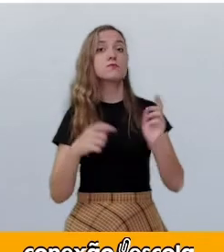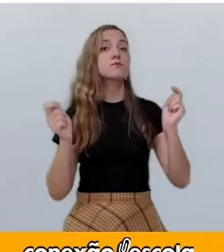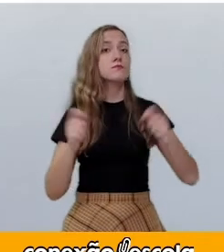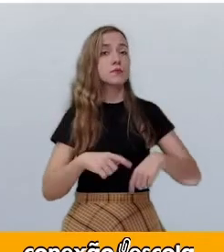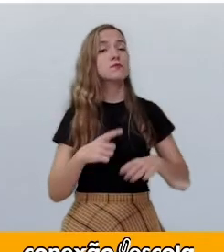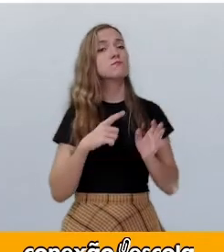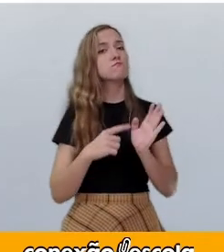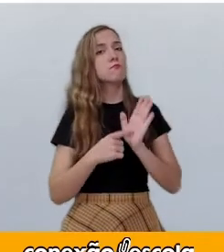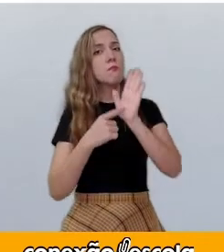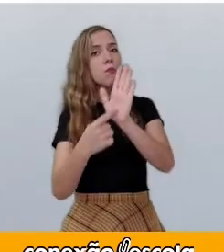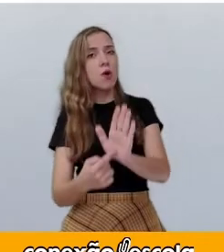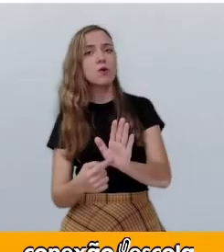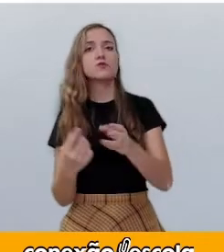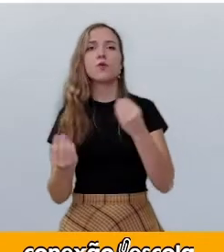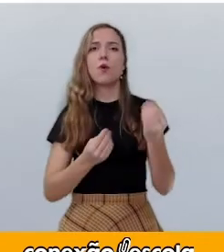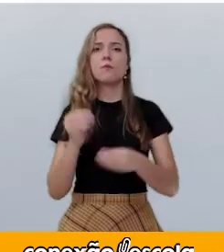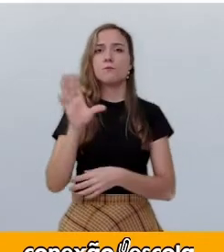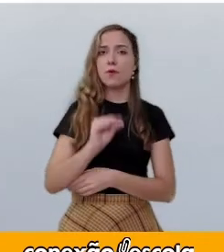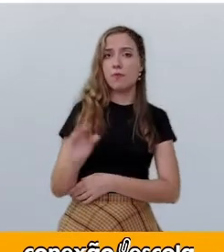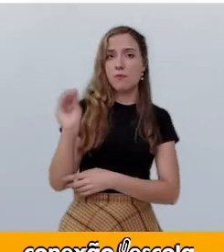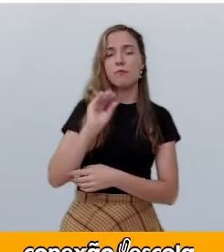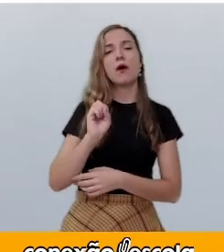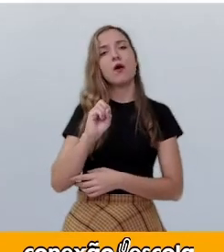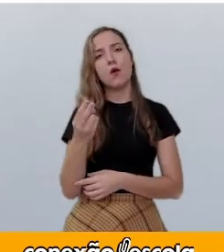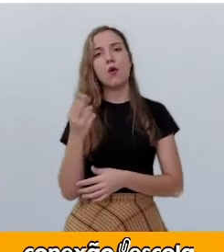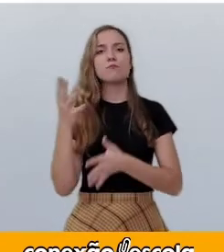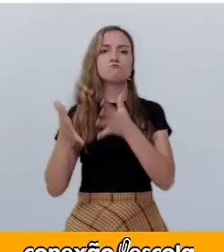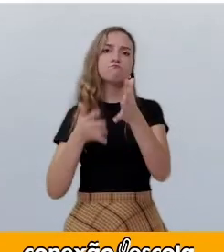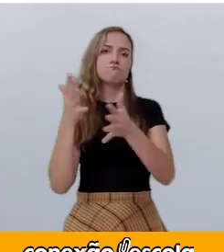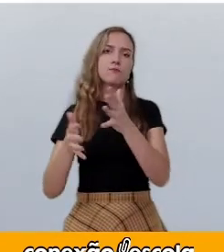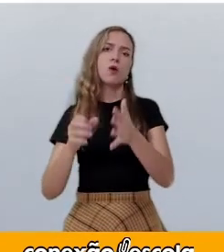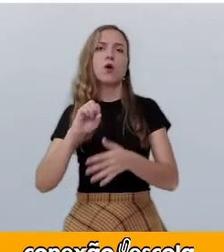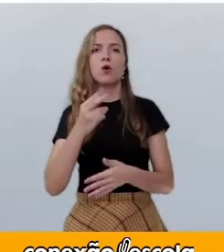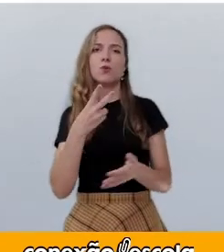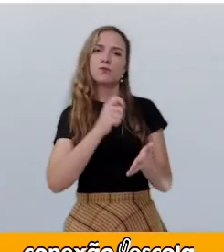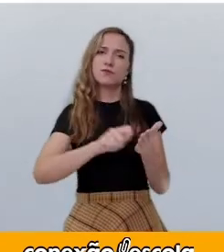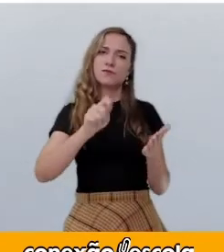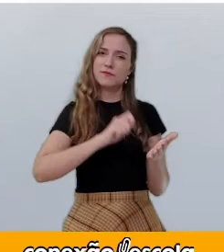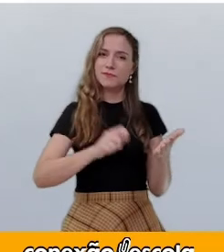expressos de maneira oral ou escrita